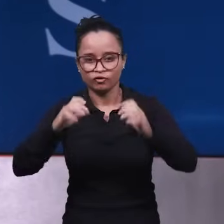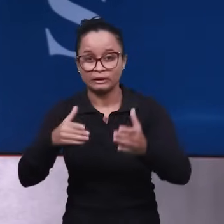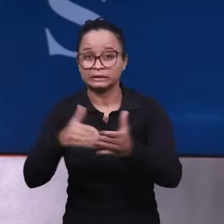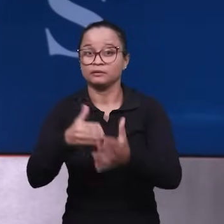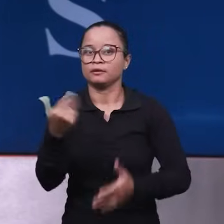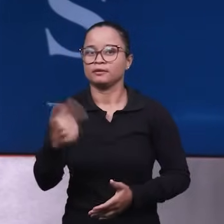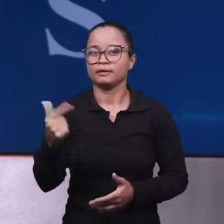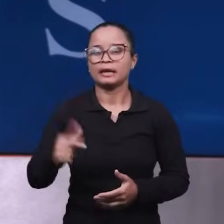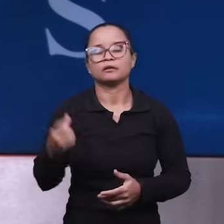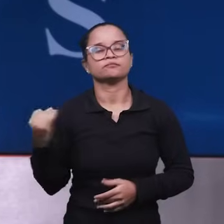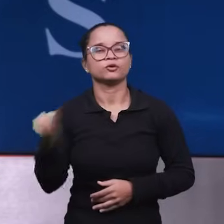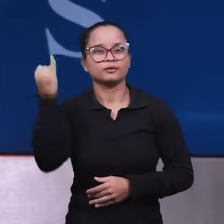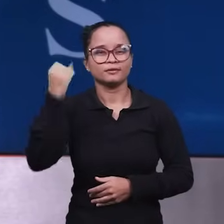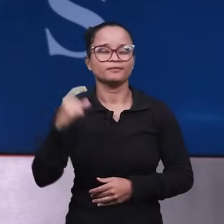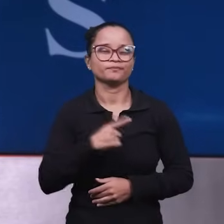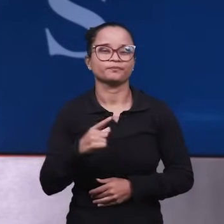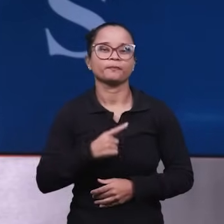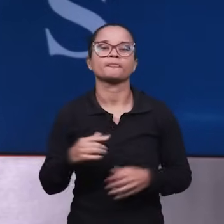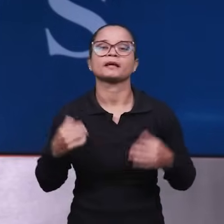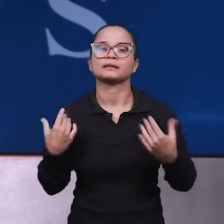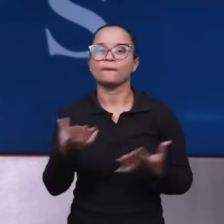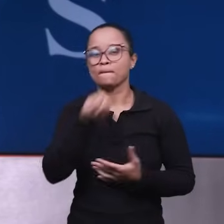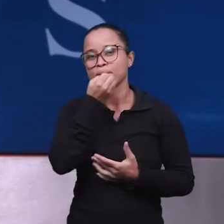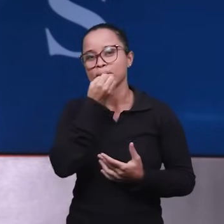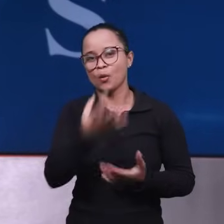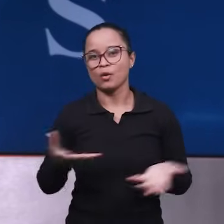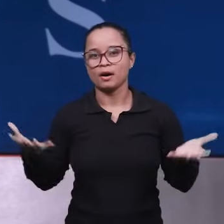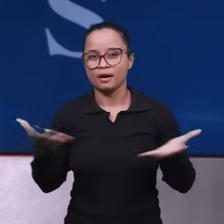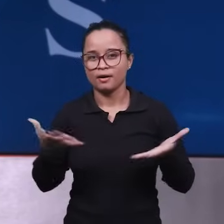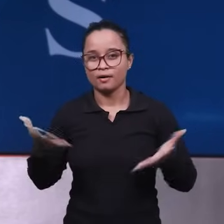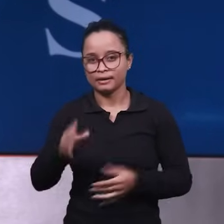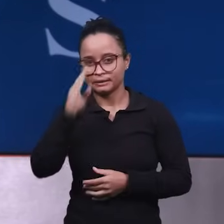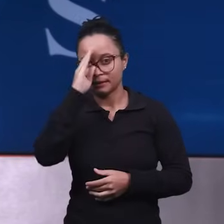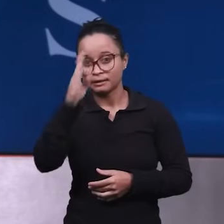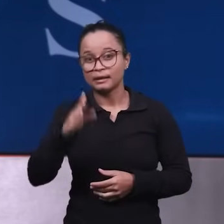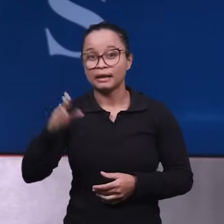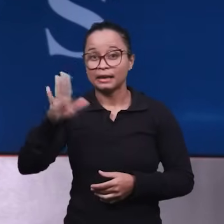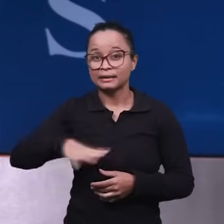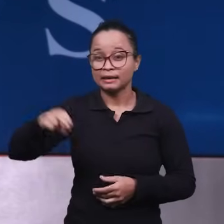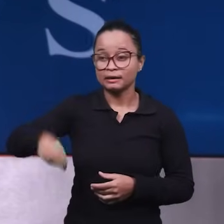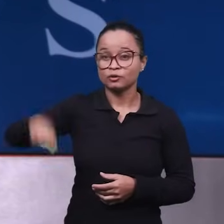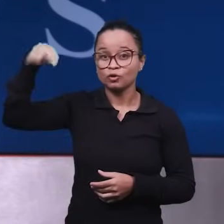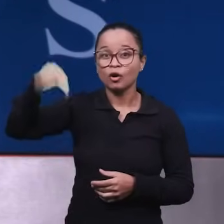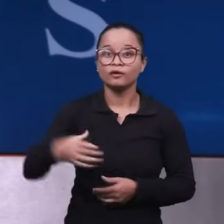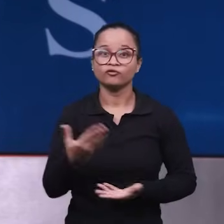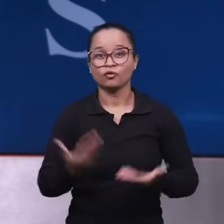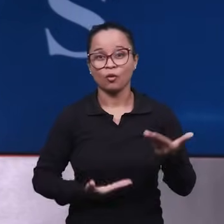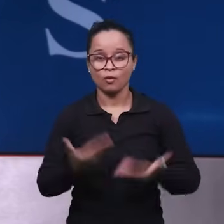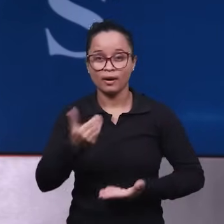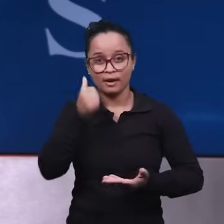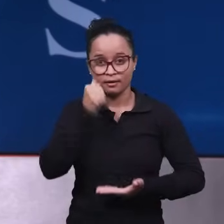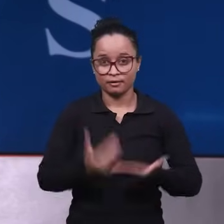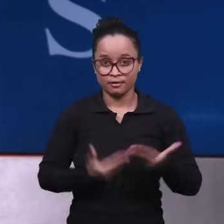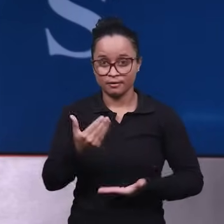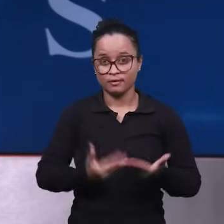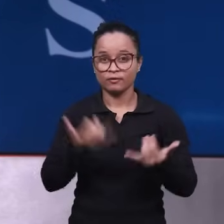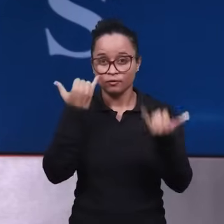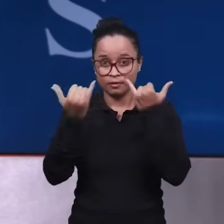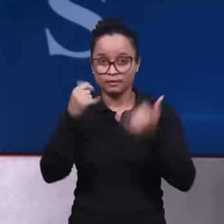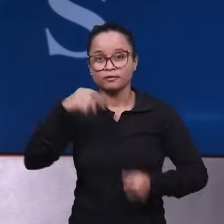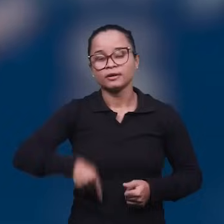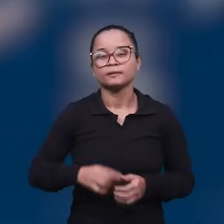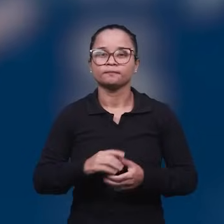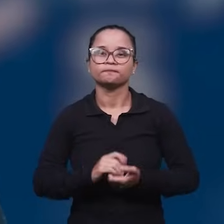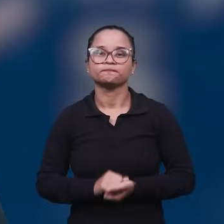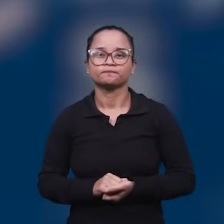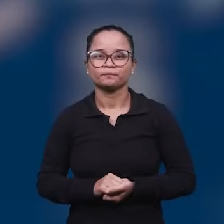Fronteiras. Isso é muito importante. Bom, vamos agora ali diretamente para a região Norte com a nossa irmã Deise, trazendo informações aqui para o Manaí